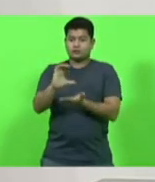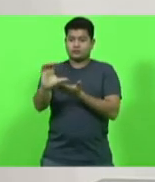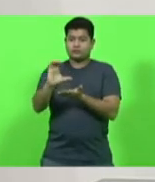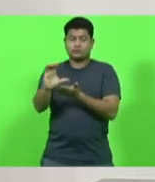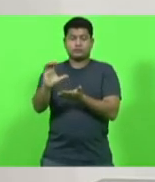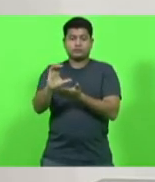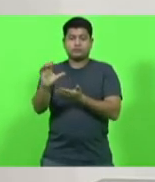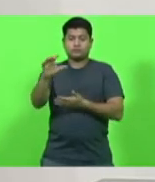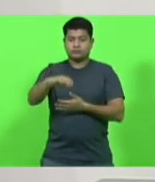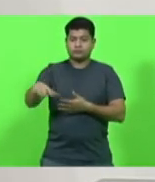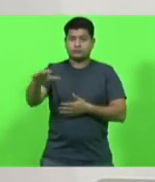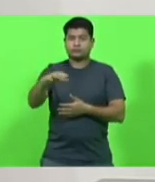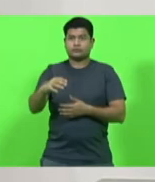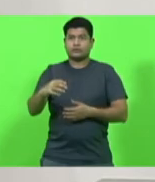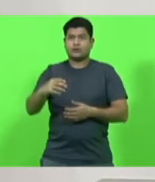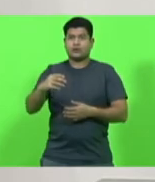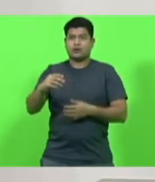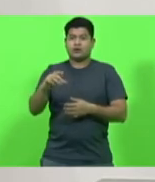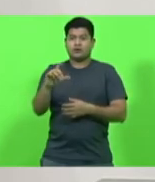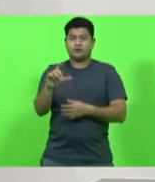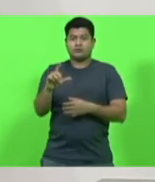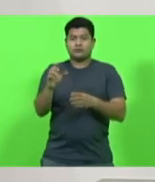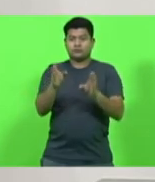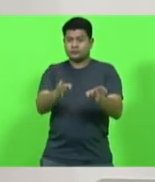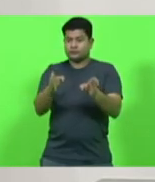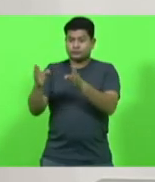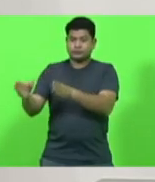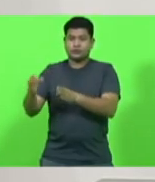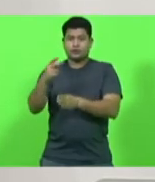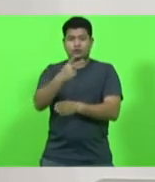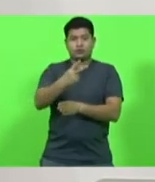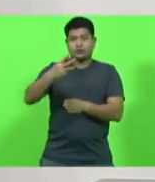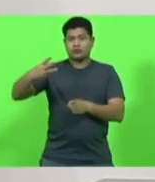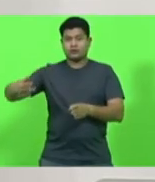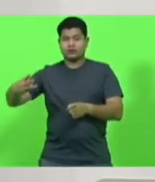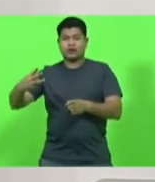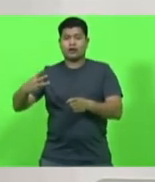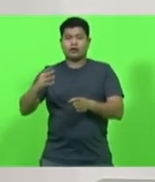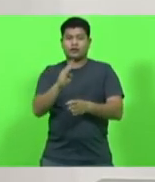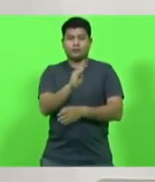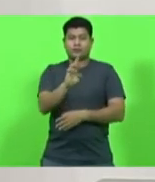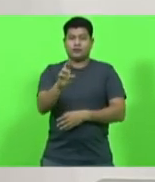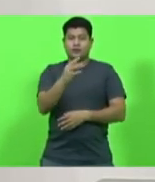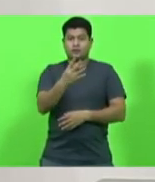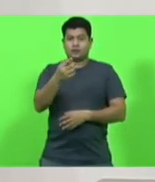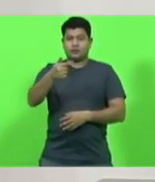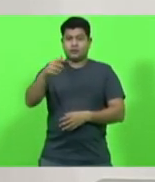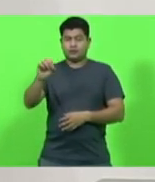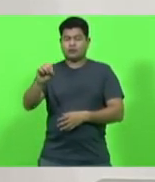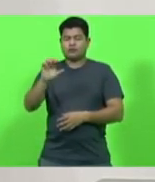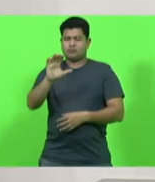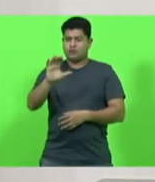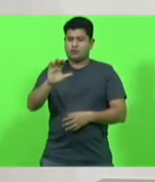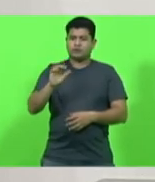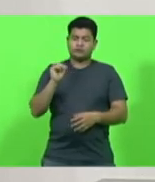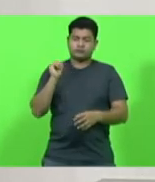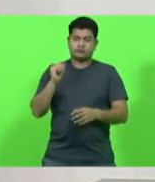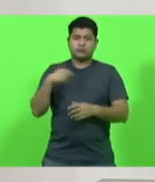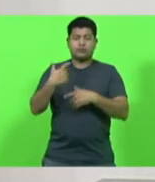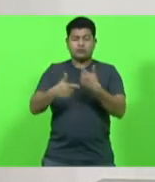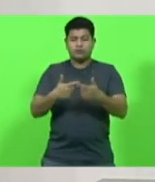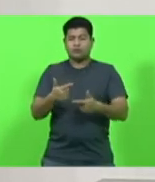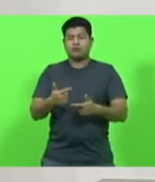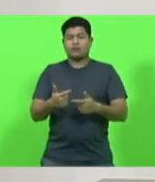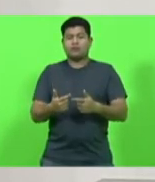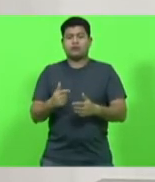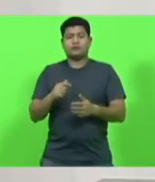nos lotes 2 e 3 da BR-470, senhor presidente. Mas eu vou deixar para o meu próximo tempo de fala,